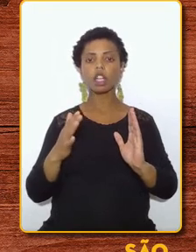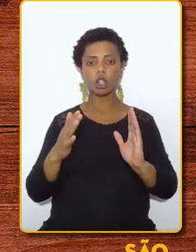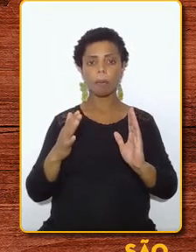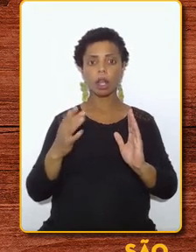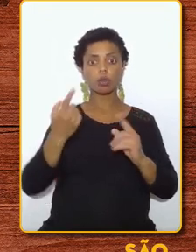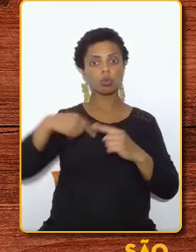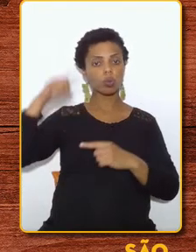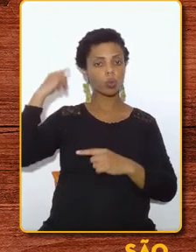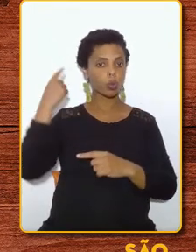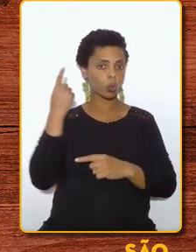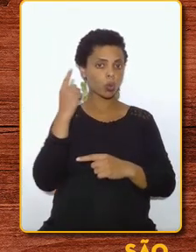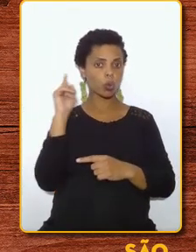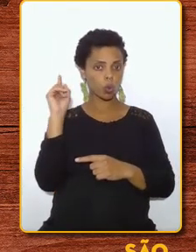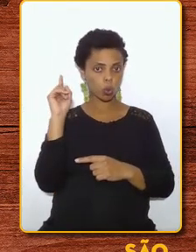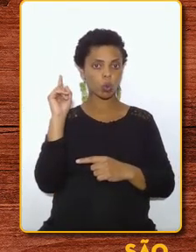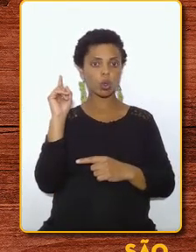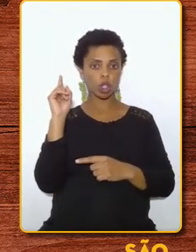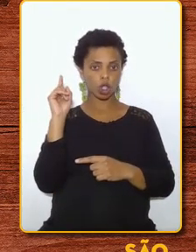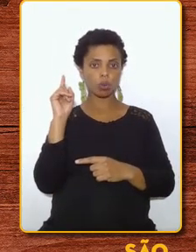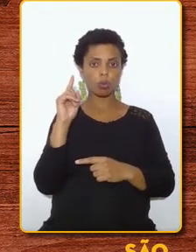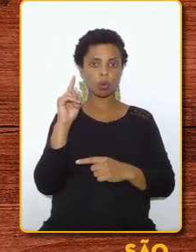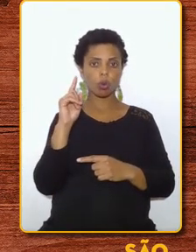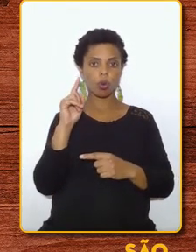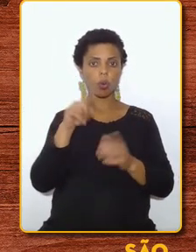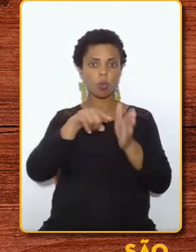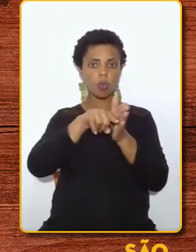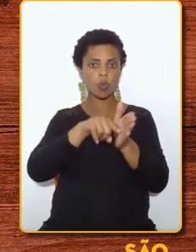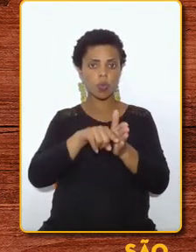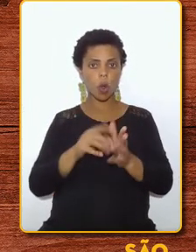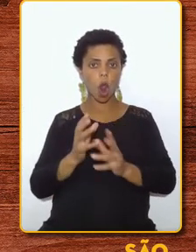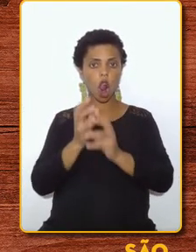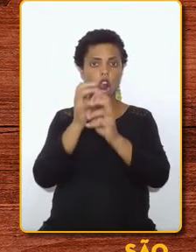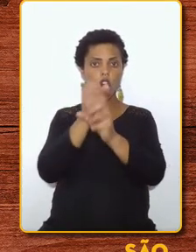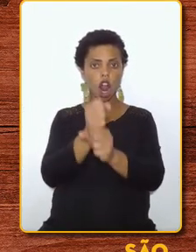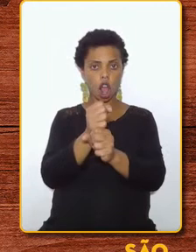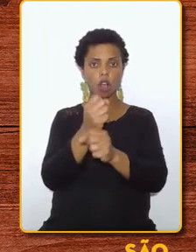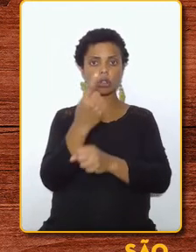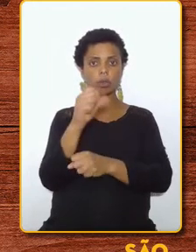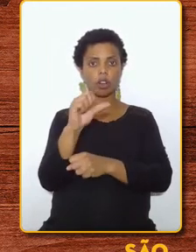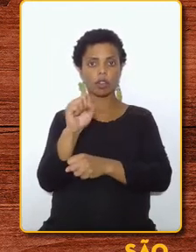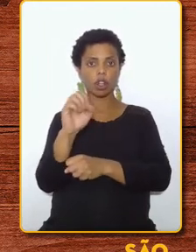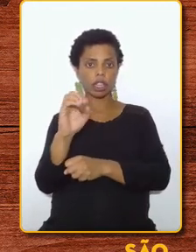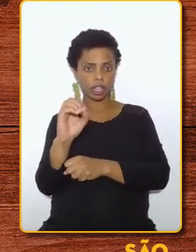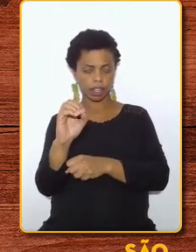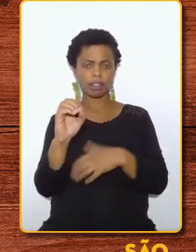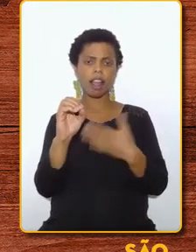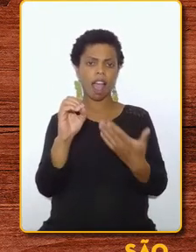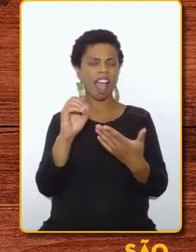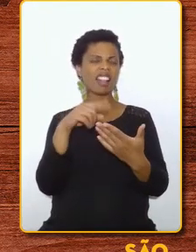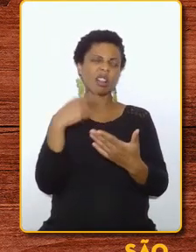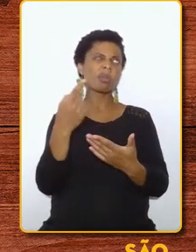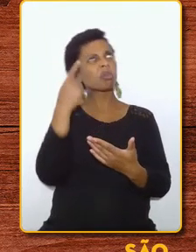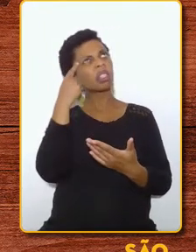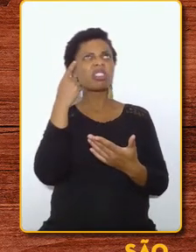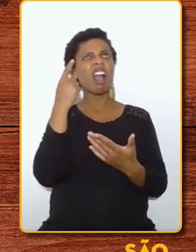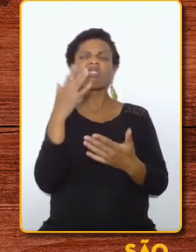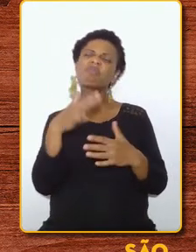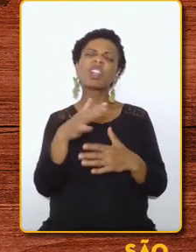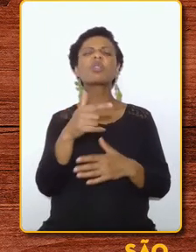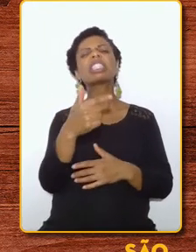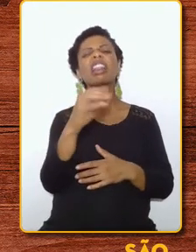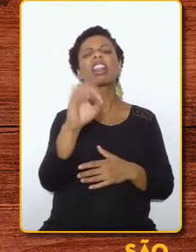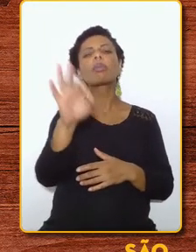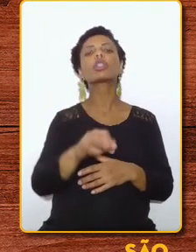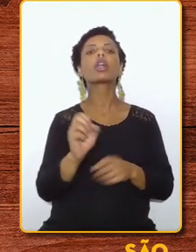né? De 80%. E chegamos nesse número, 70%. Vamos falar que é 70%. E